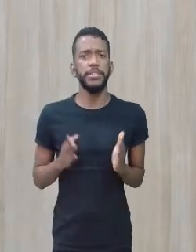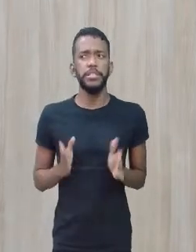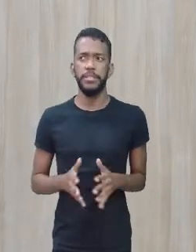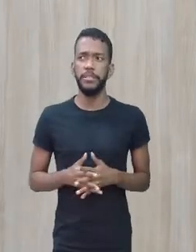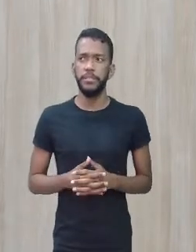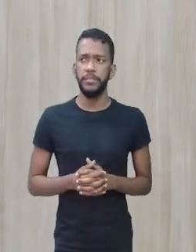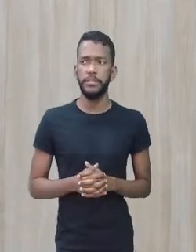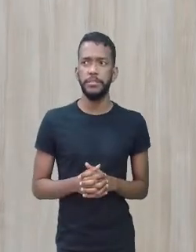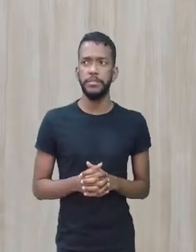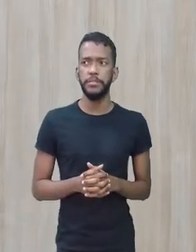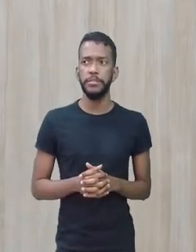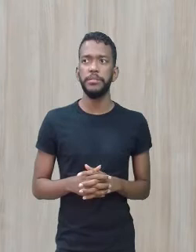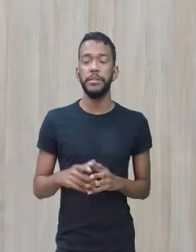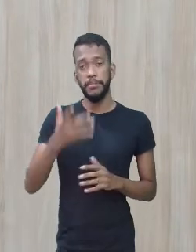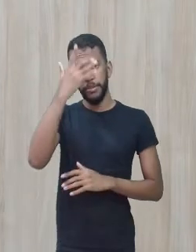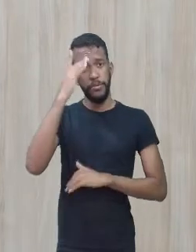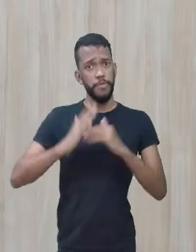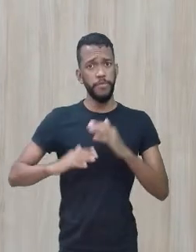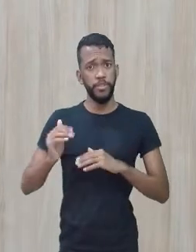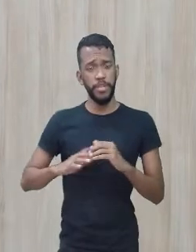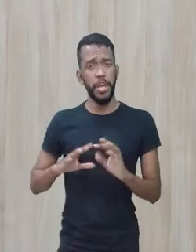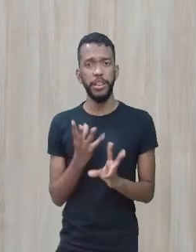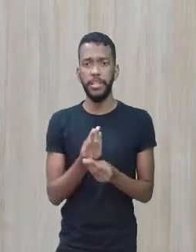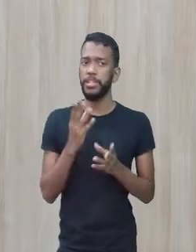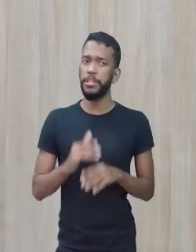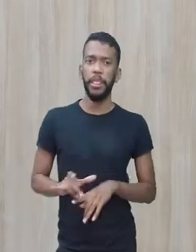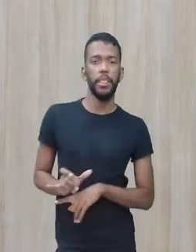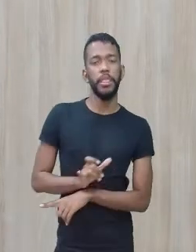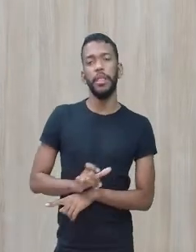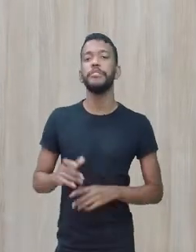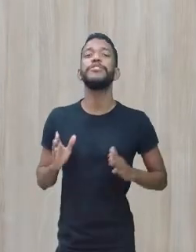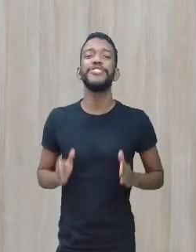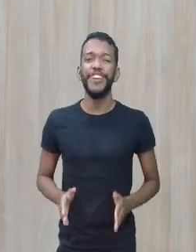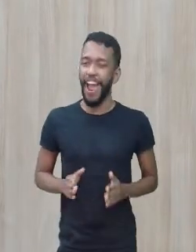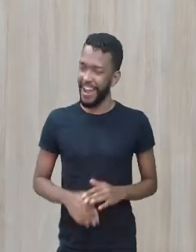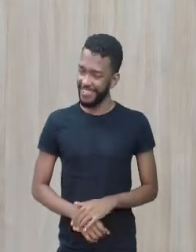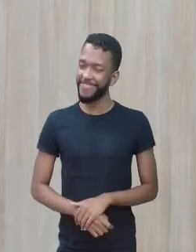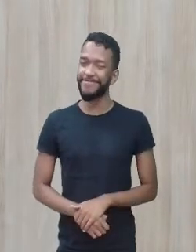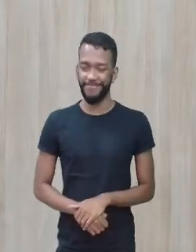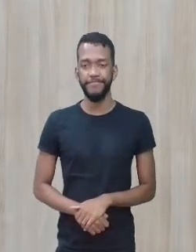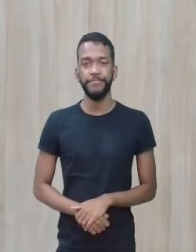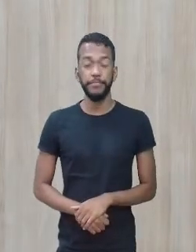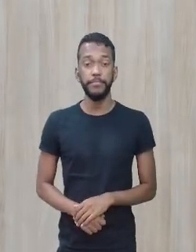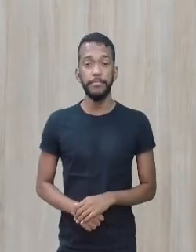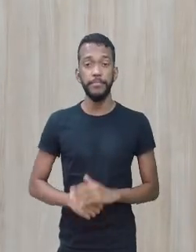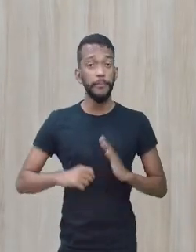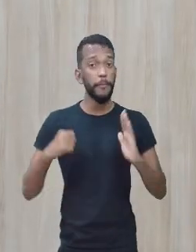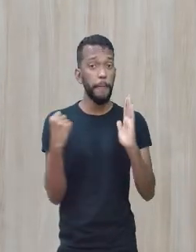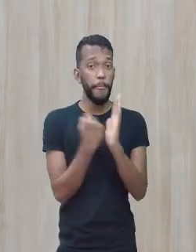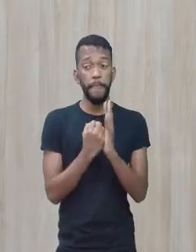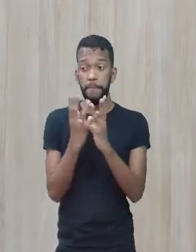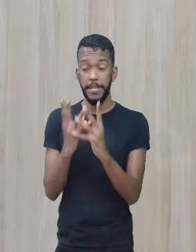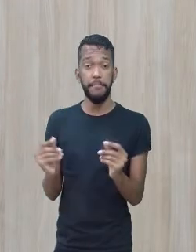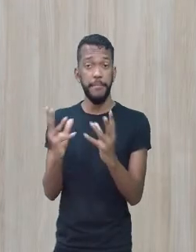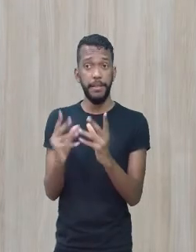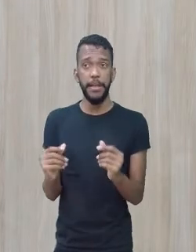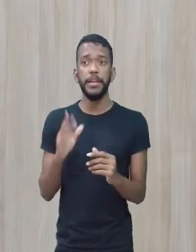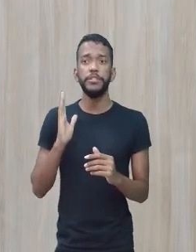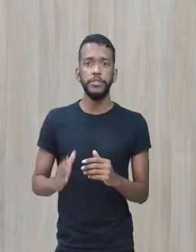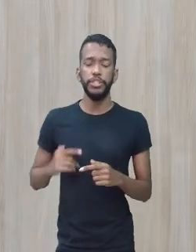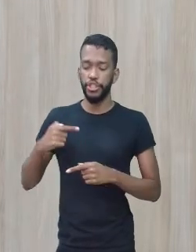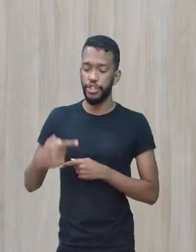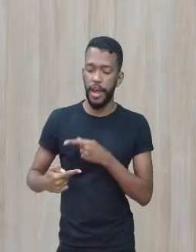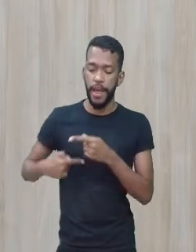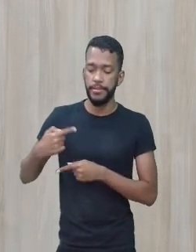Mas o artista que é artista, ele termina dando o seu jeito, né? Pois é. Então, veja, o patrimônio imaterial, ele é transmitido de geração